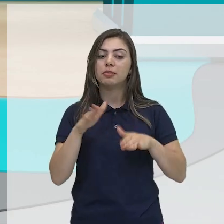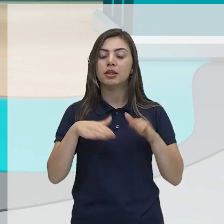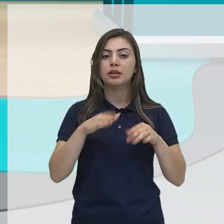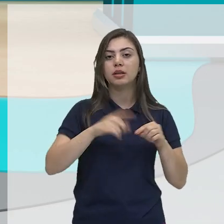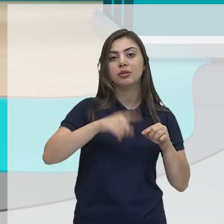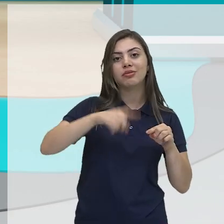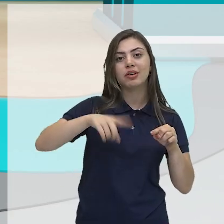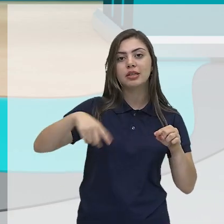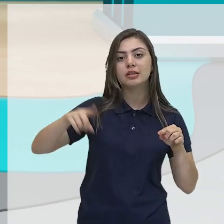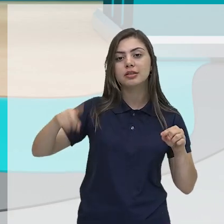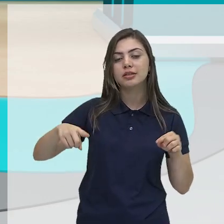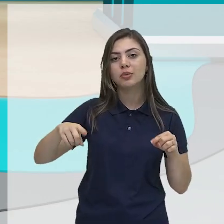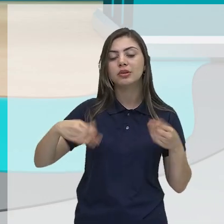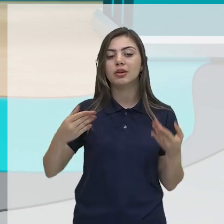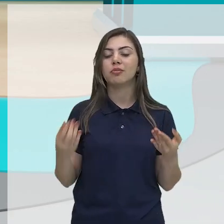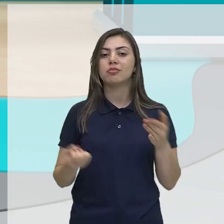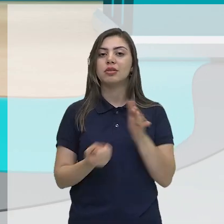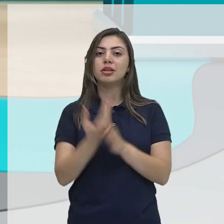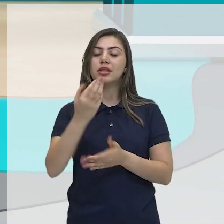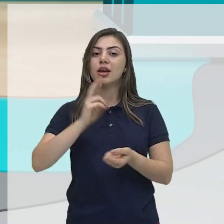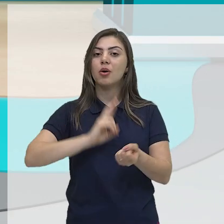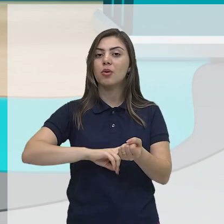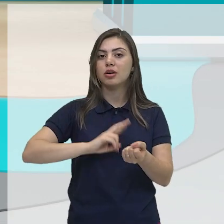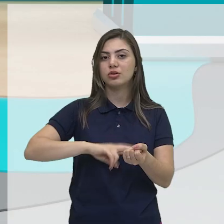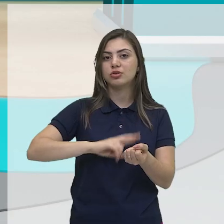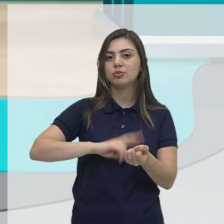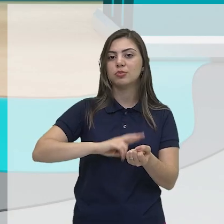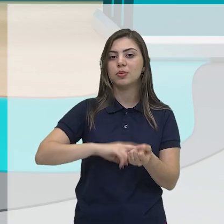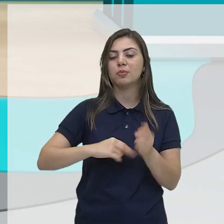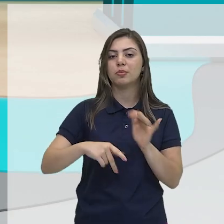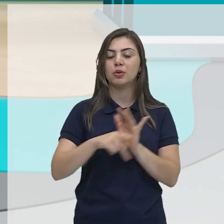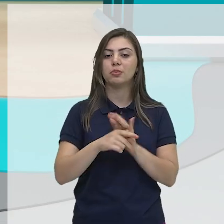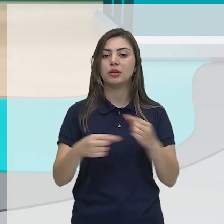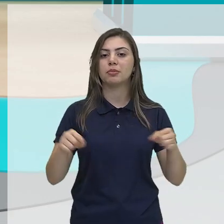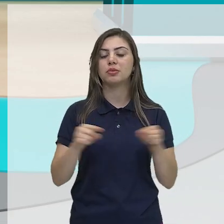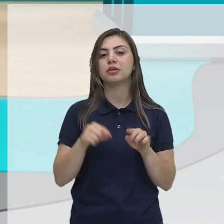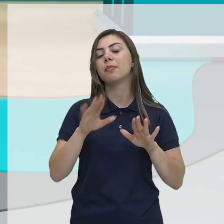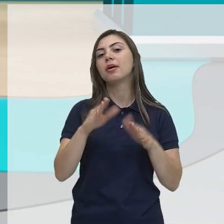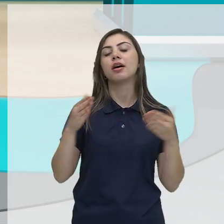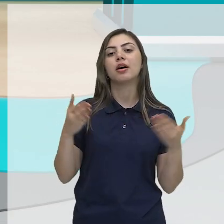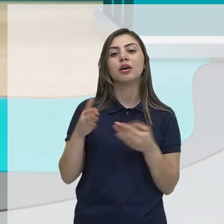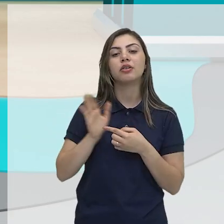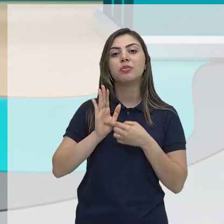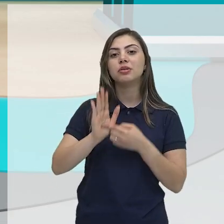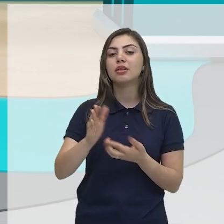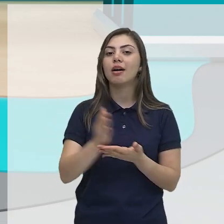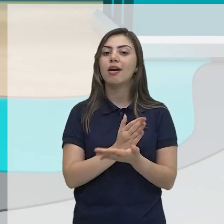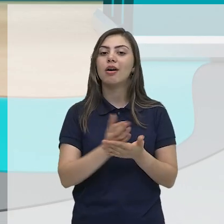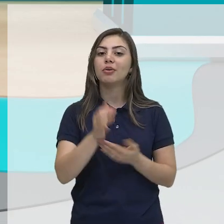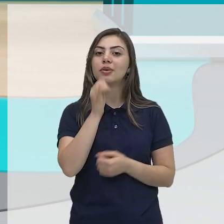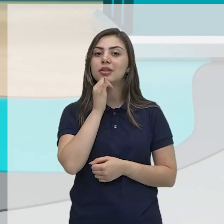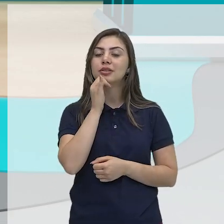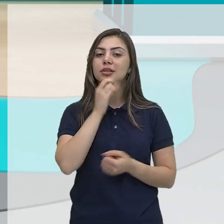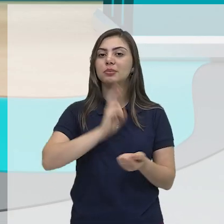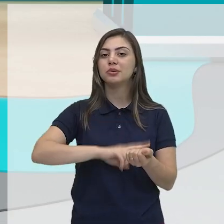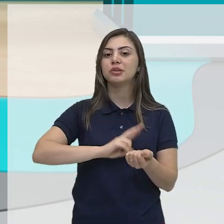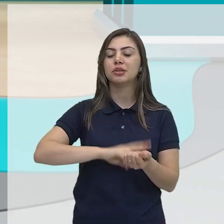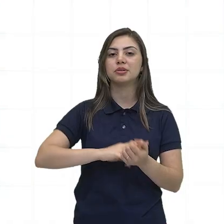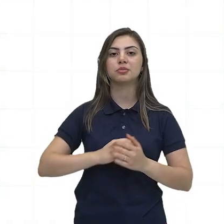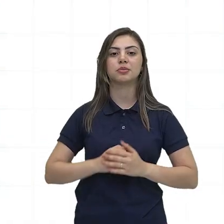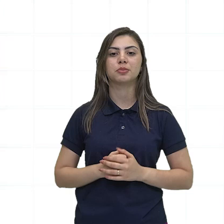duração, isso vai determinar o ritmo daquela música. Agora a gente vai escutar alguns exemplos de